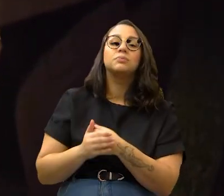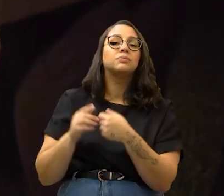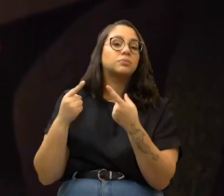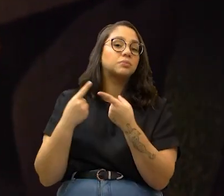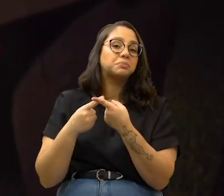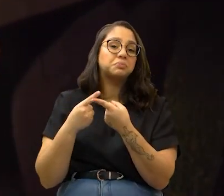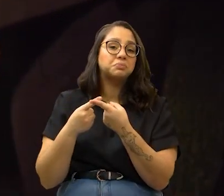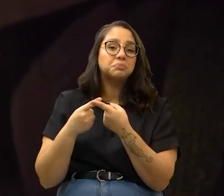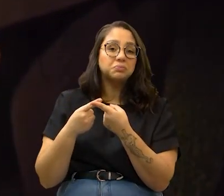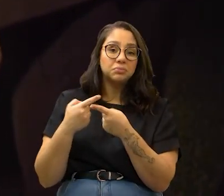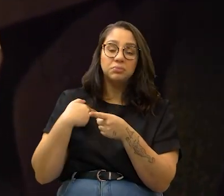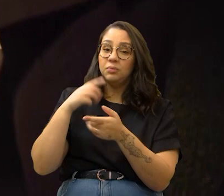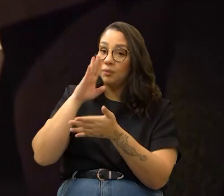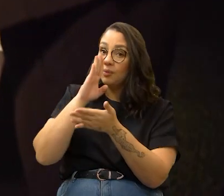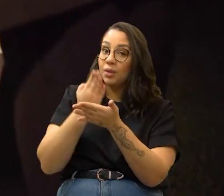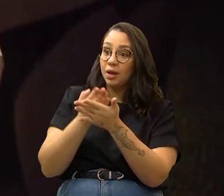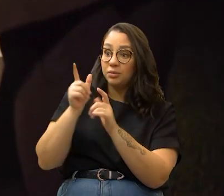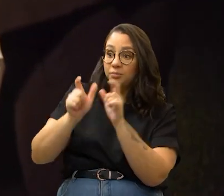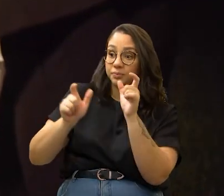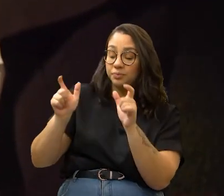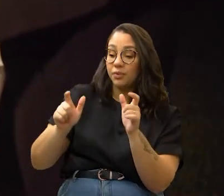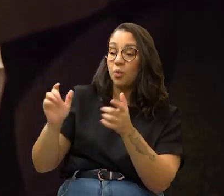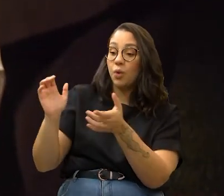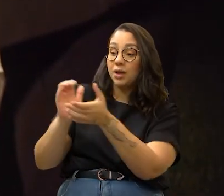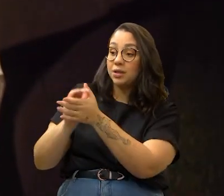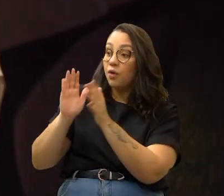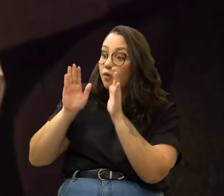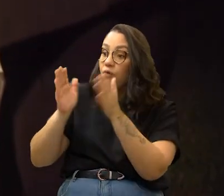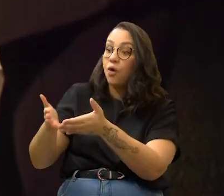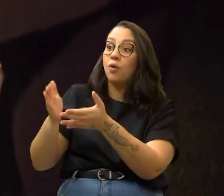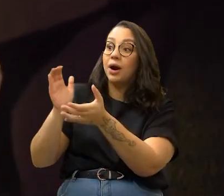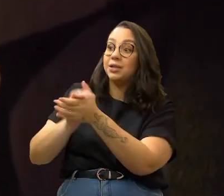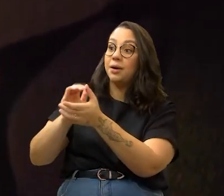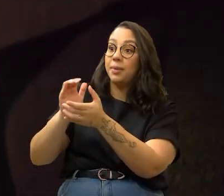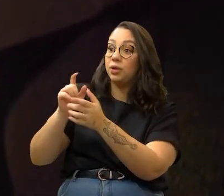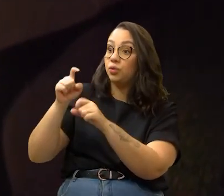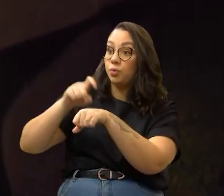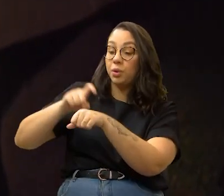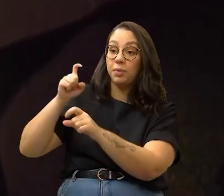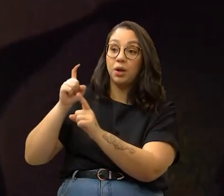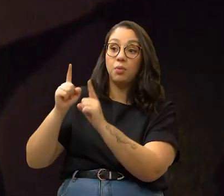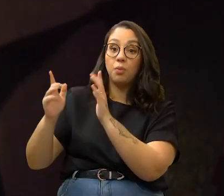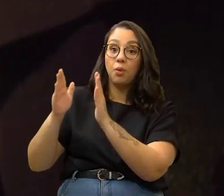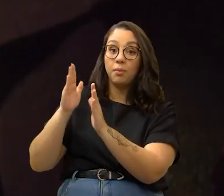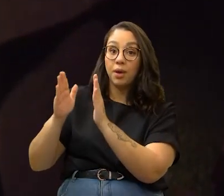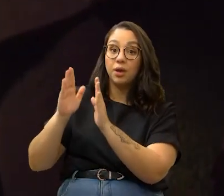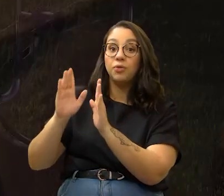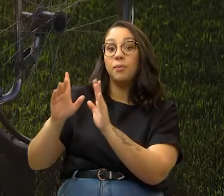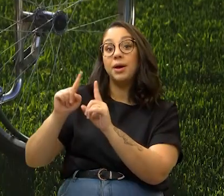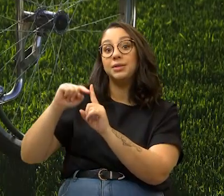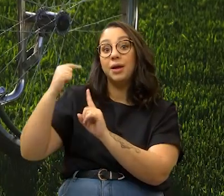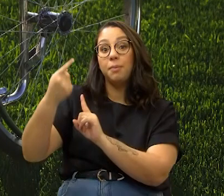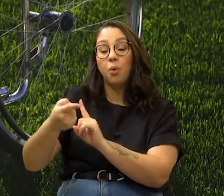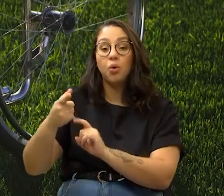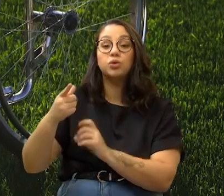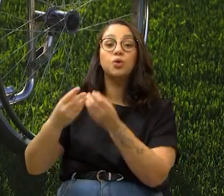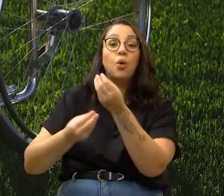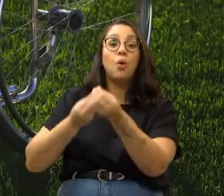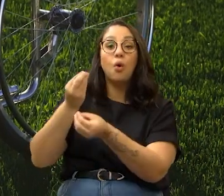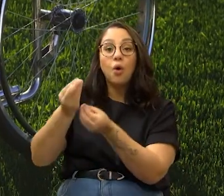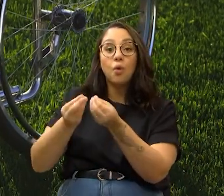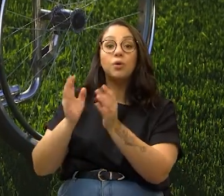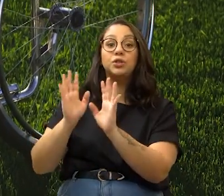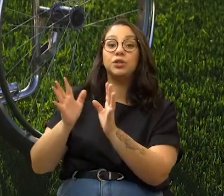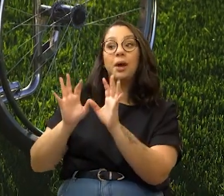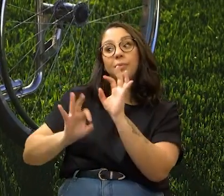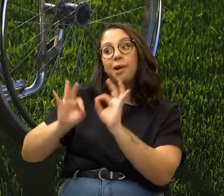dívida, porque eu acredito que os casais foquem no casamento em primeiro momento, mas as núpcias vêm na sequência. Então o